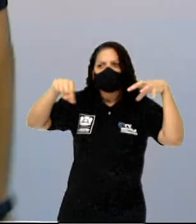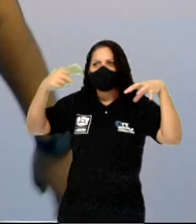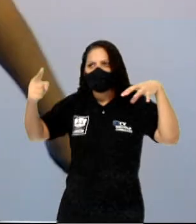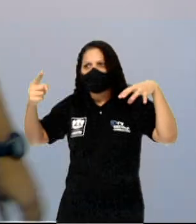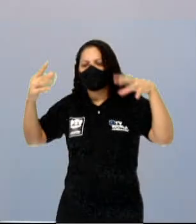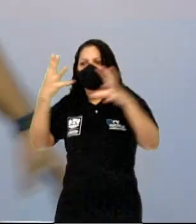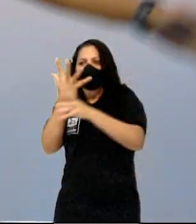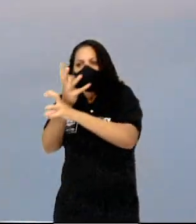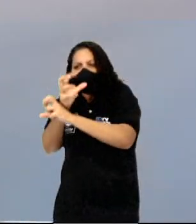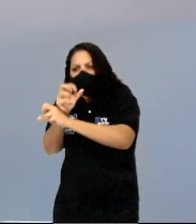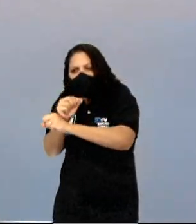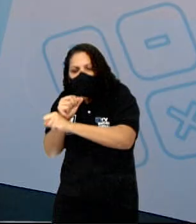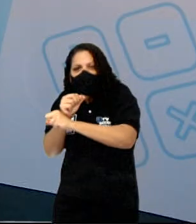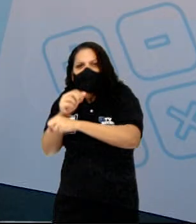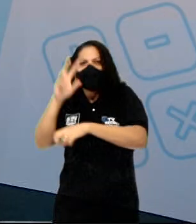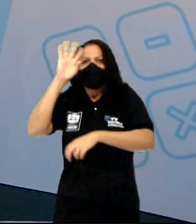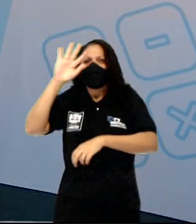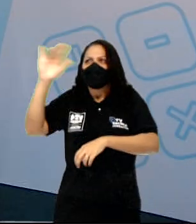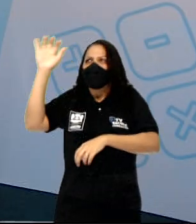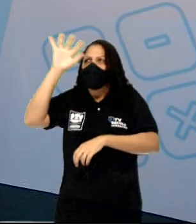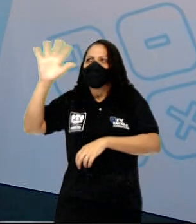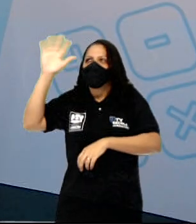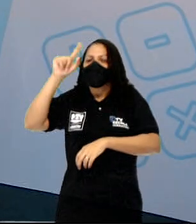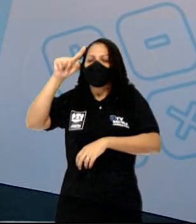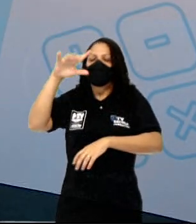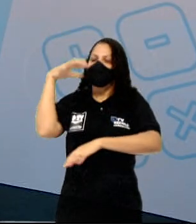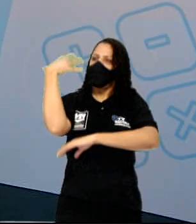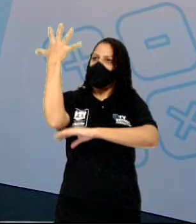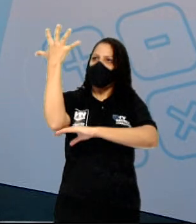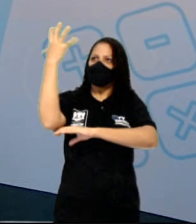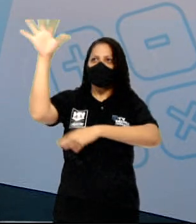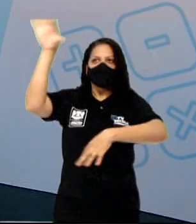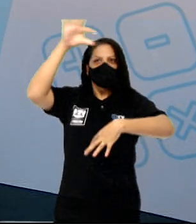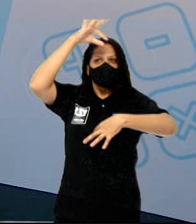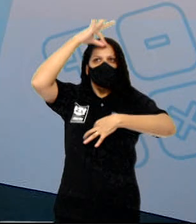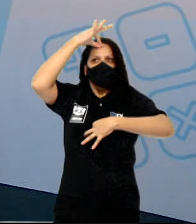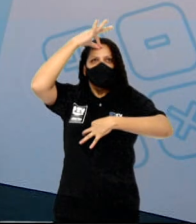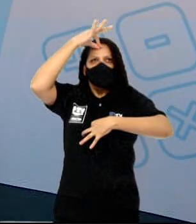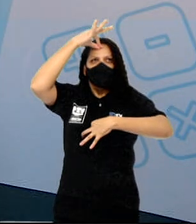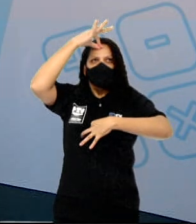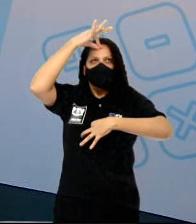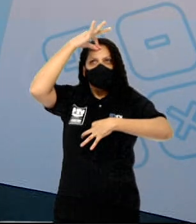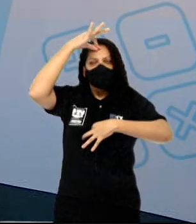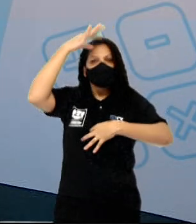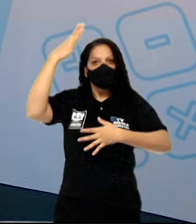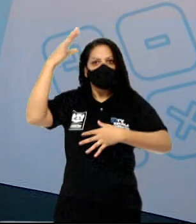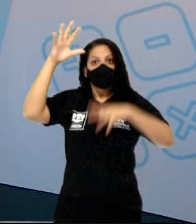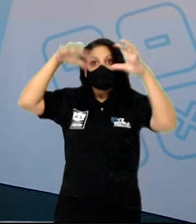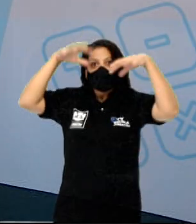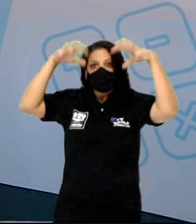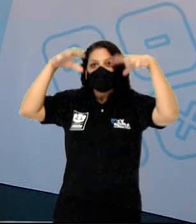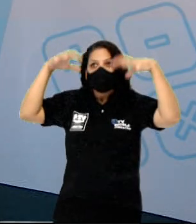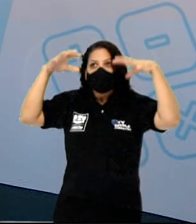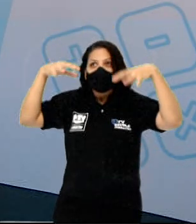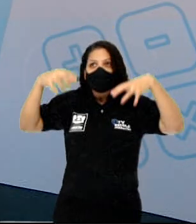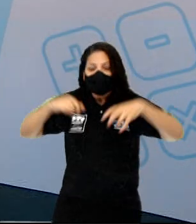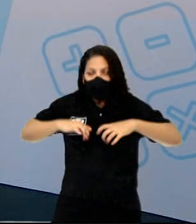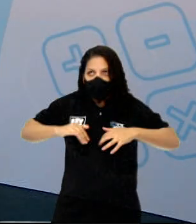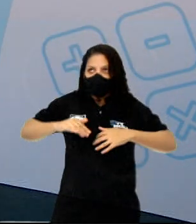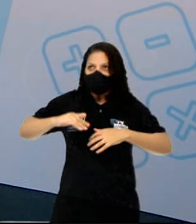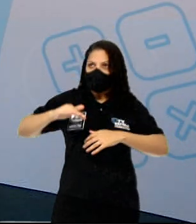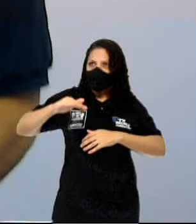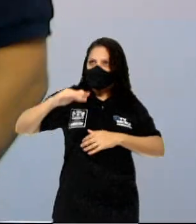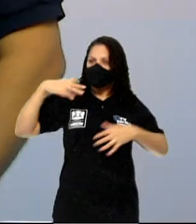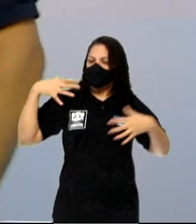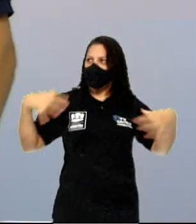você fosse uma árvore, sei lá, é uma árvore, período de chuva você ia crescer, desenvolver, reproduzir, e no período